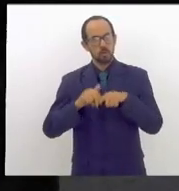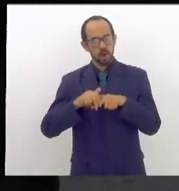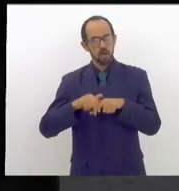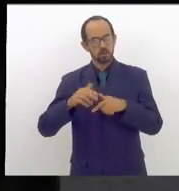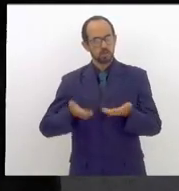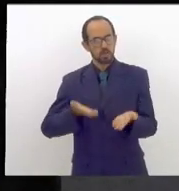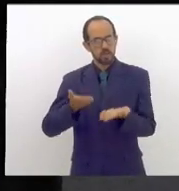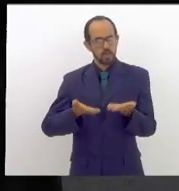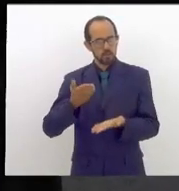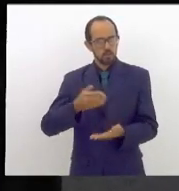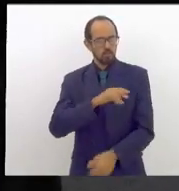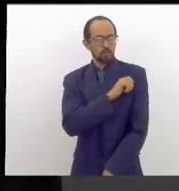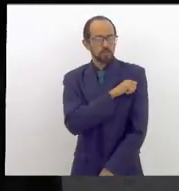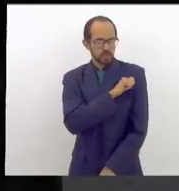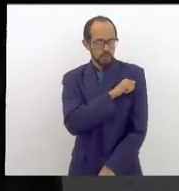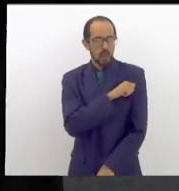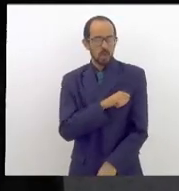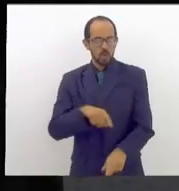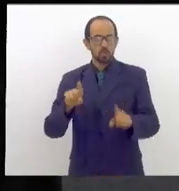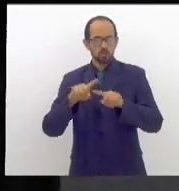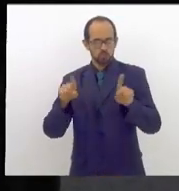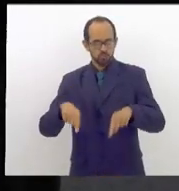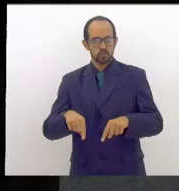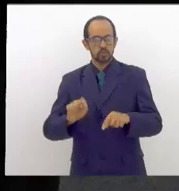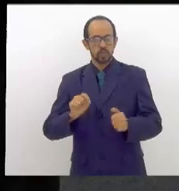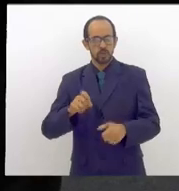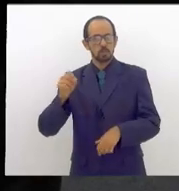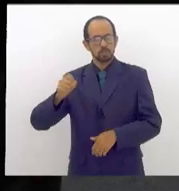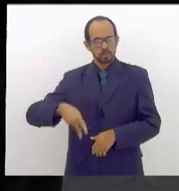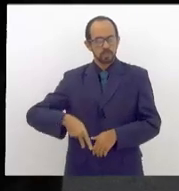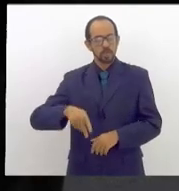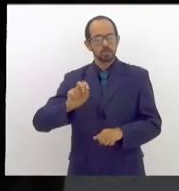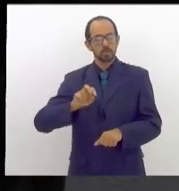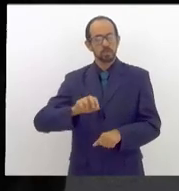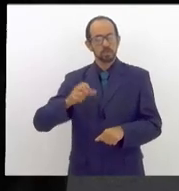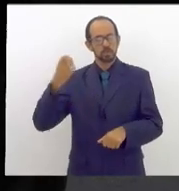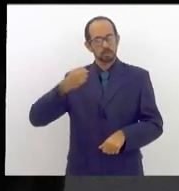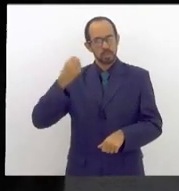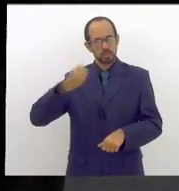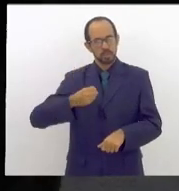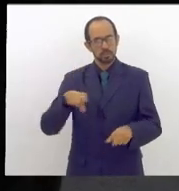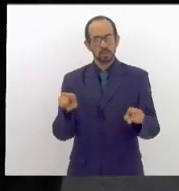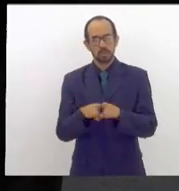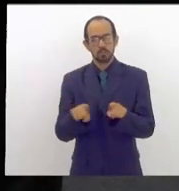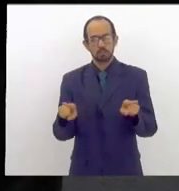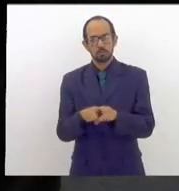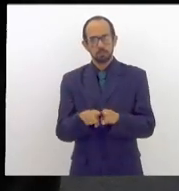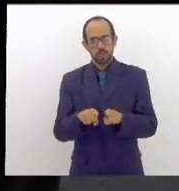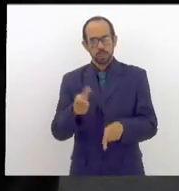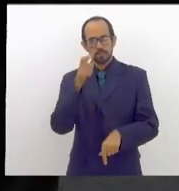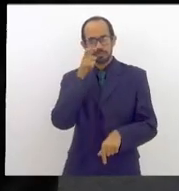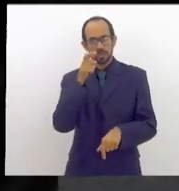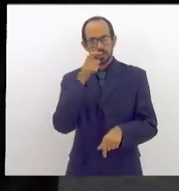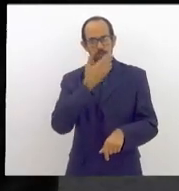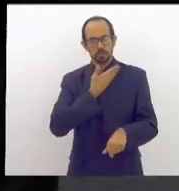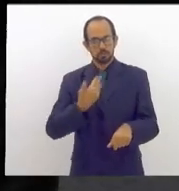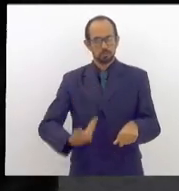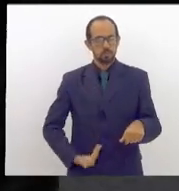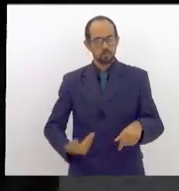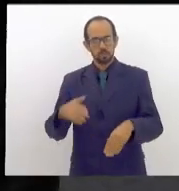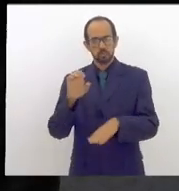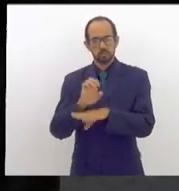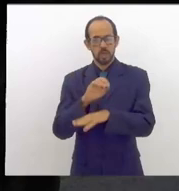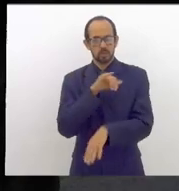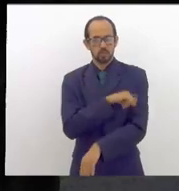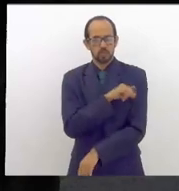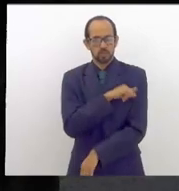dos interesses dos Servidores e servidores das nossas aposentadorias e penções e última instância indetrimento do interesse público do Estado do Rio de Janeiro por isso